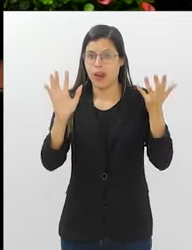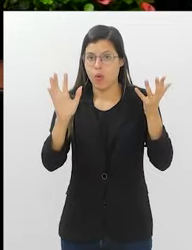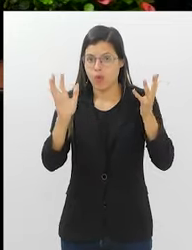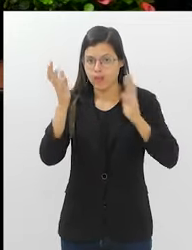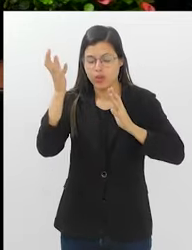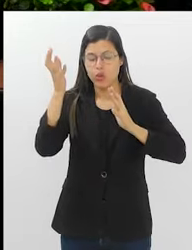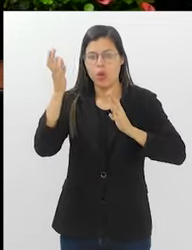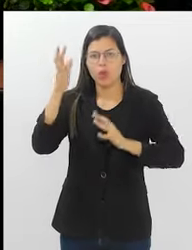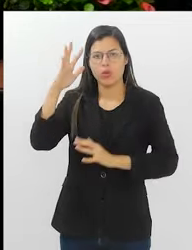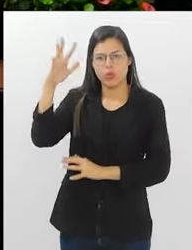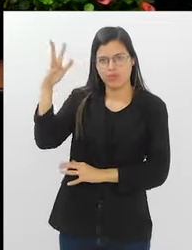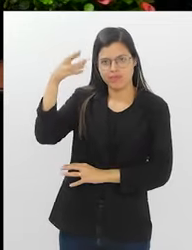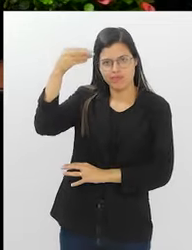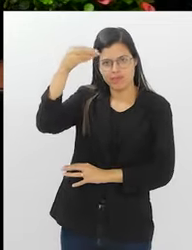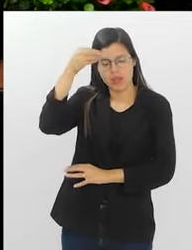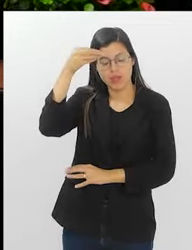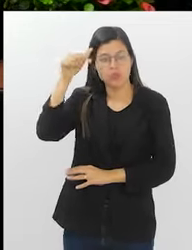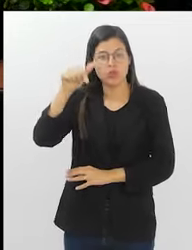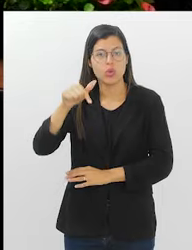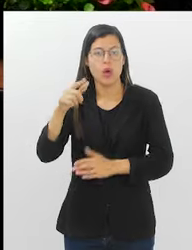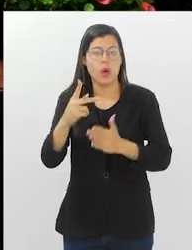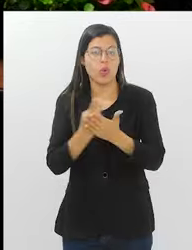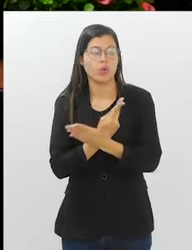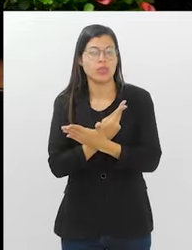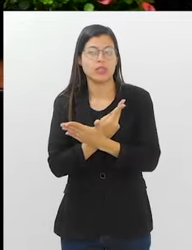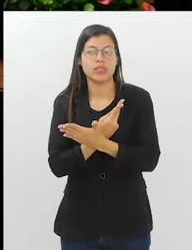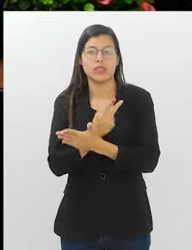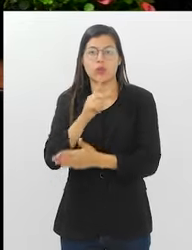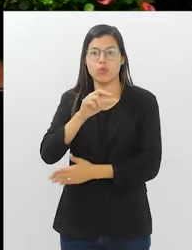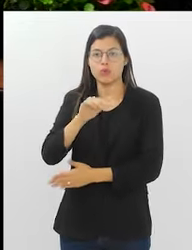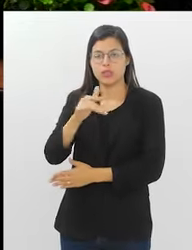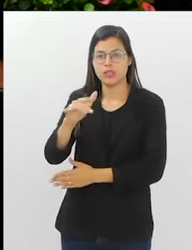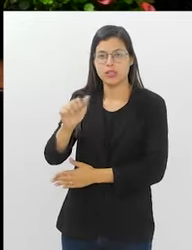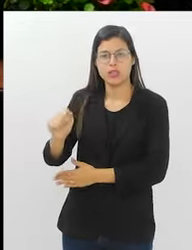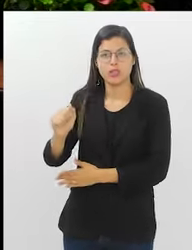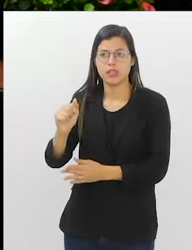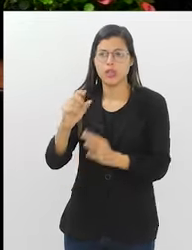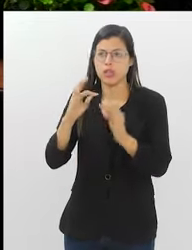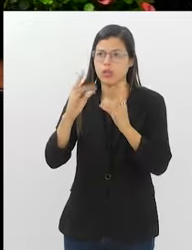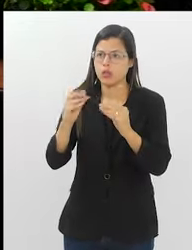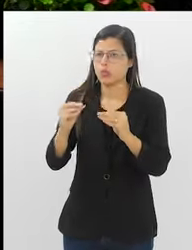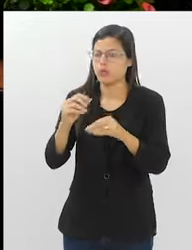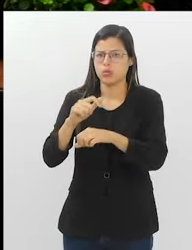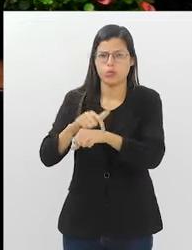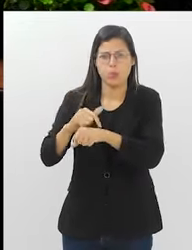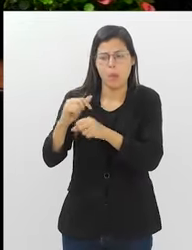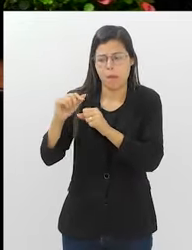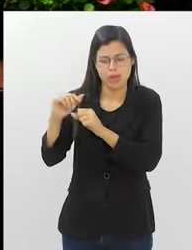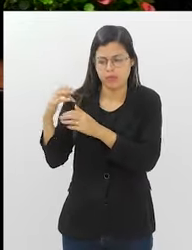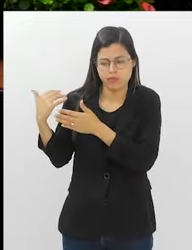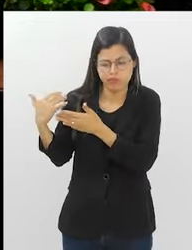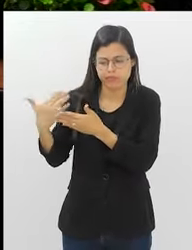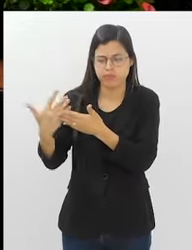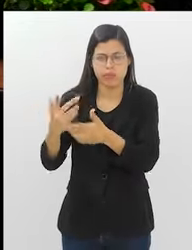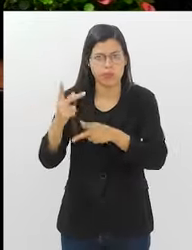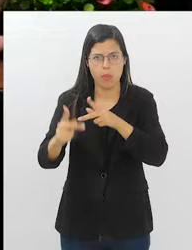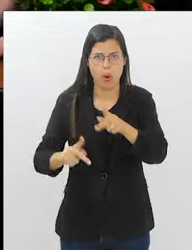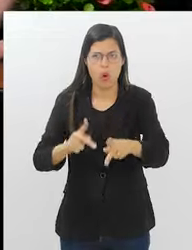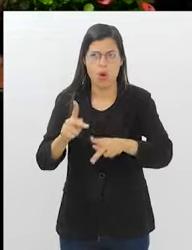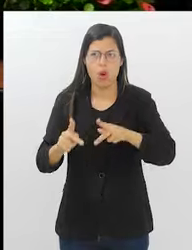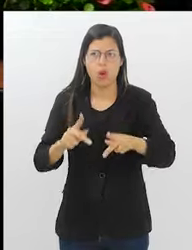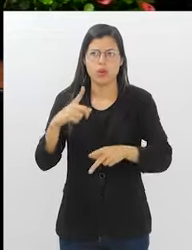a mediunidade, o fenômeno espírita, ele aconteceu, Luzia, em todos os tempos da humanidade, em todos os povos. Então, nós